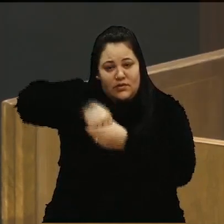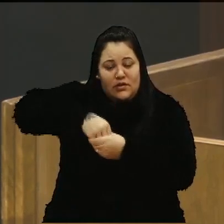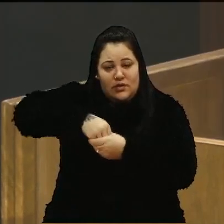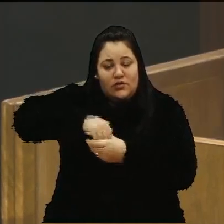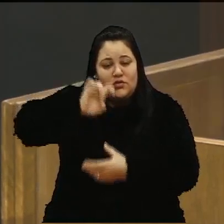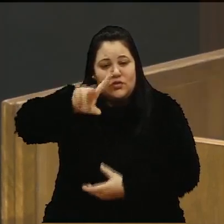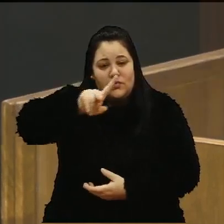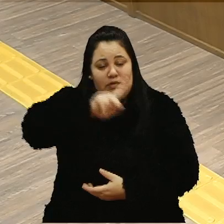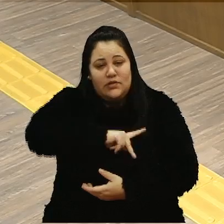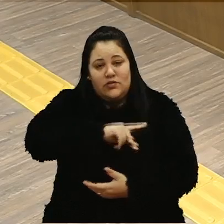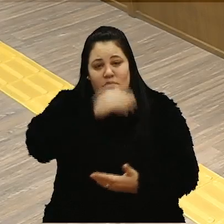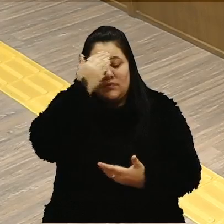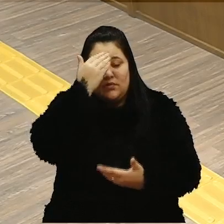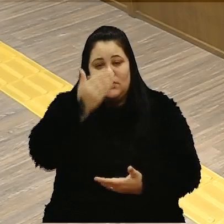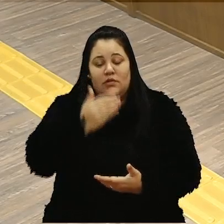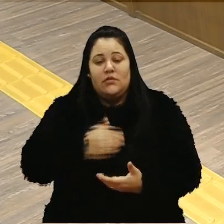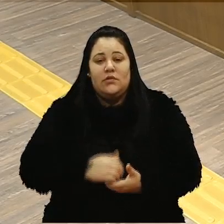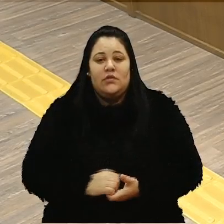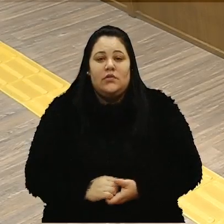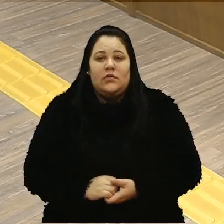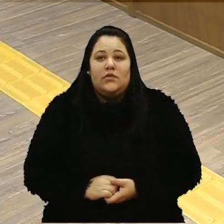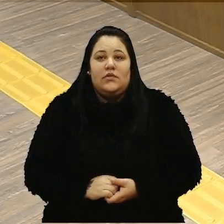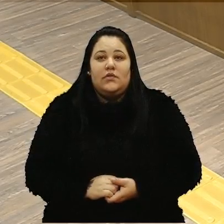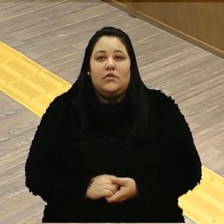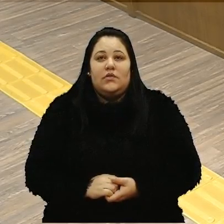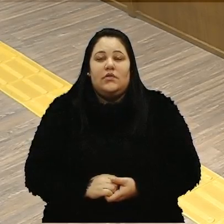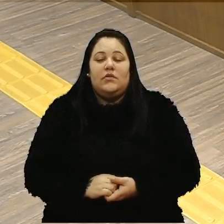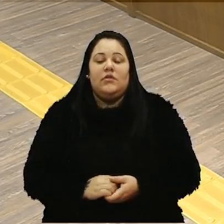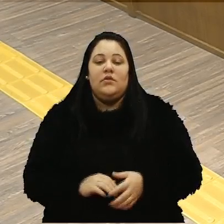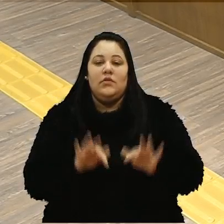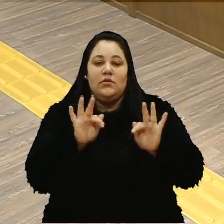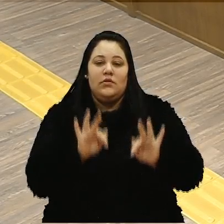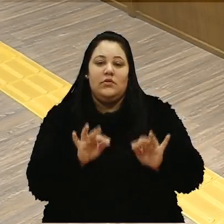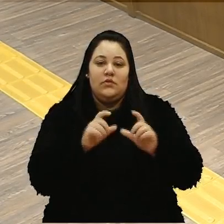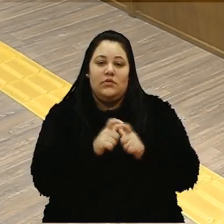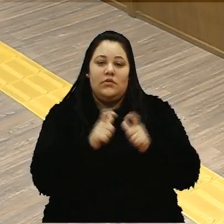senhor presidente. Muito obrigada. Obrigado. Encerrado o grande expediente, passemos ao espaço do